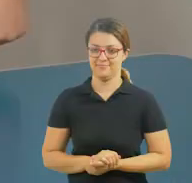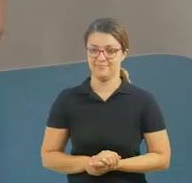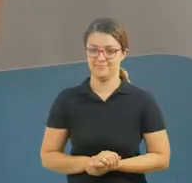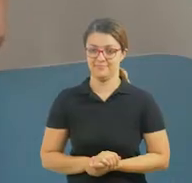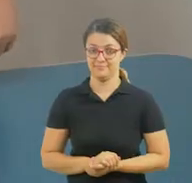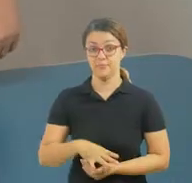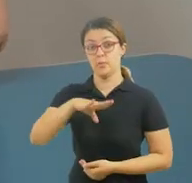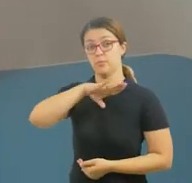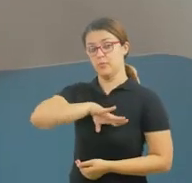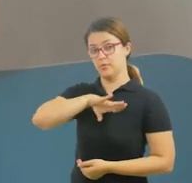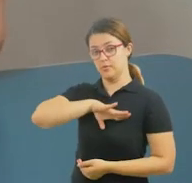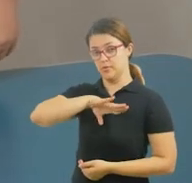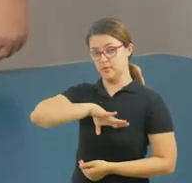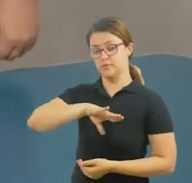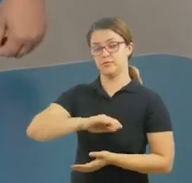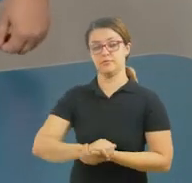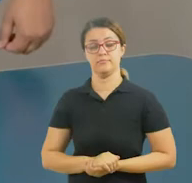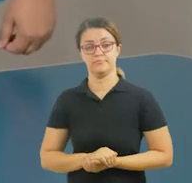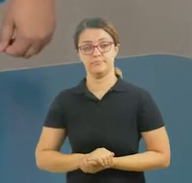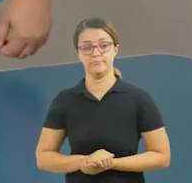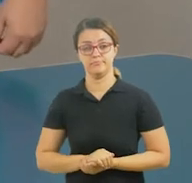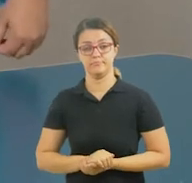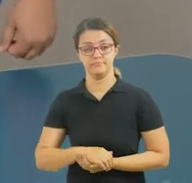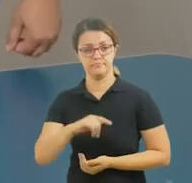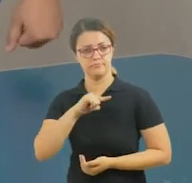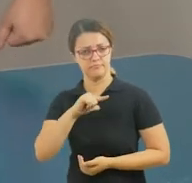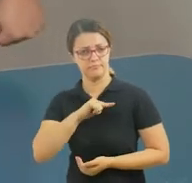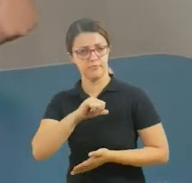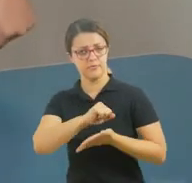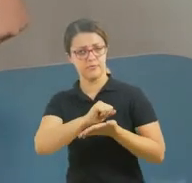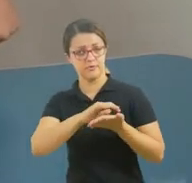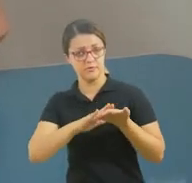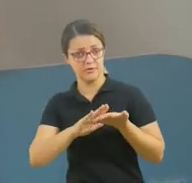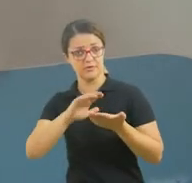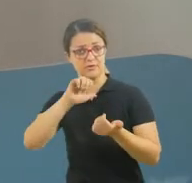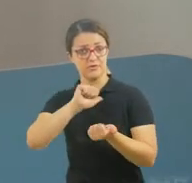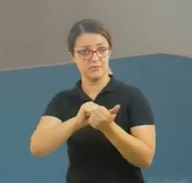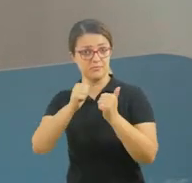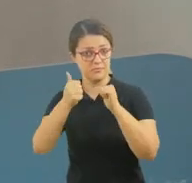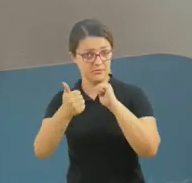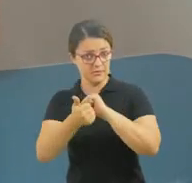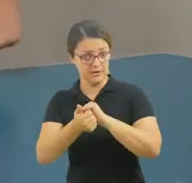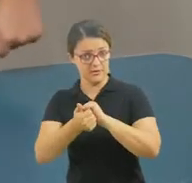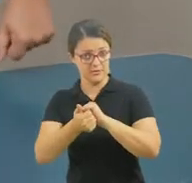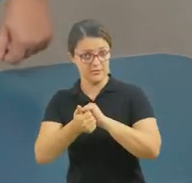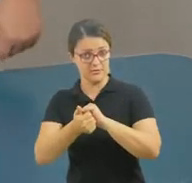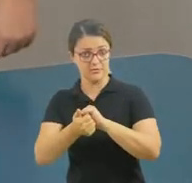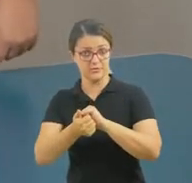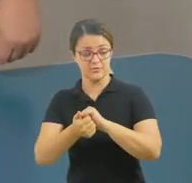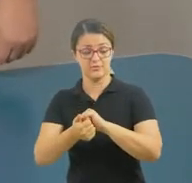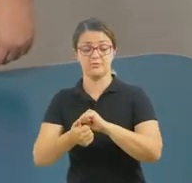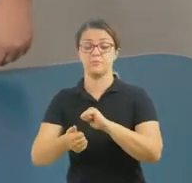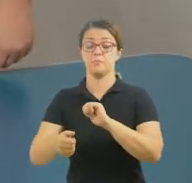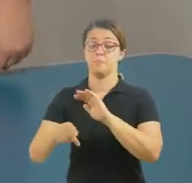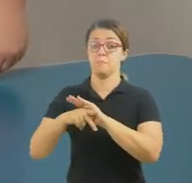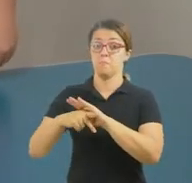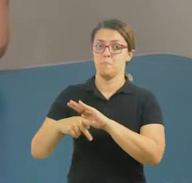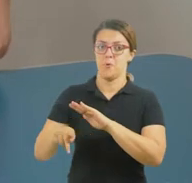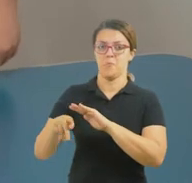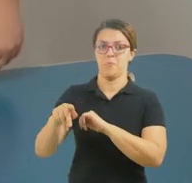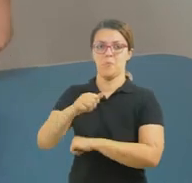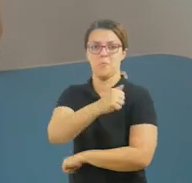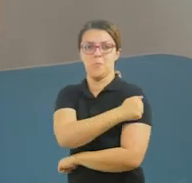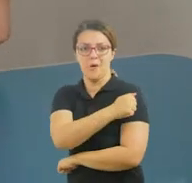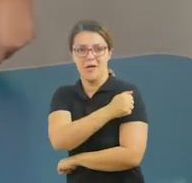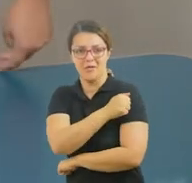Em língua portuguesa, temos uma atividade adaptada para alunos com deficiência, onde vocês devem assistir com